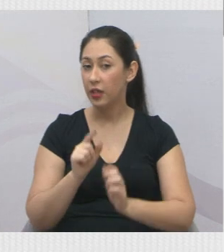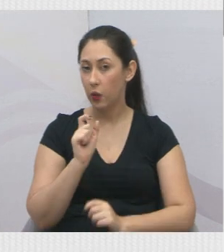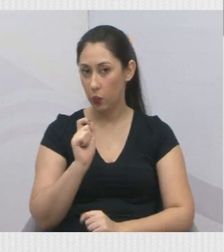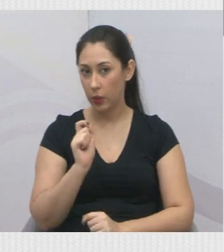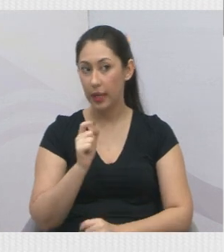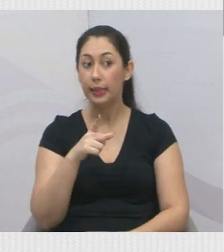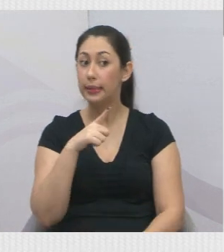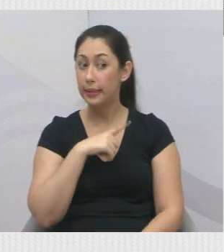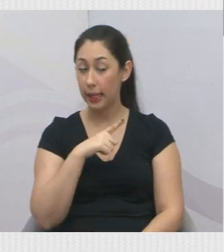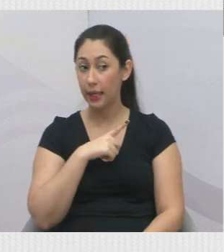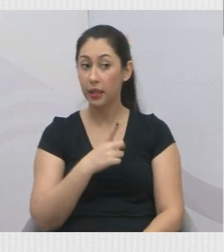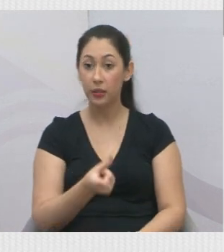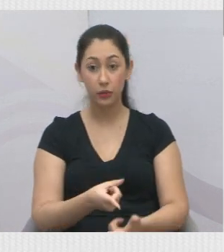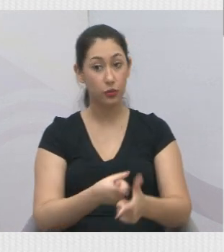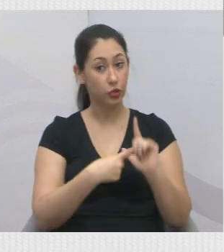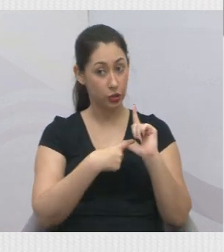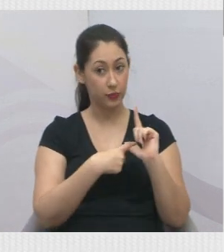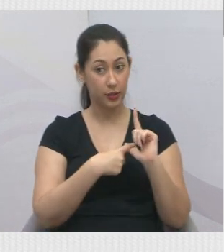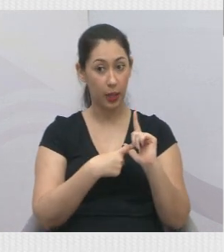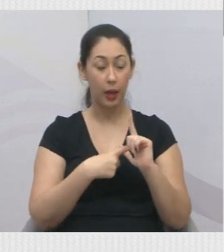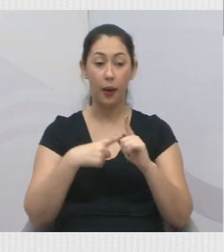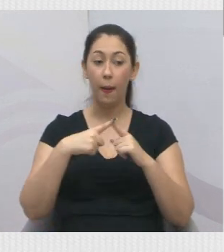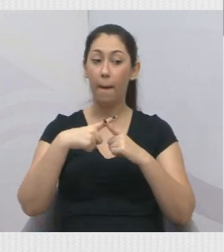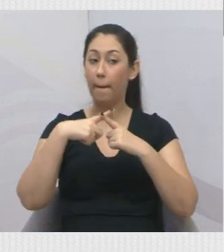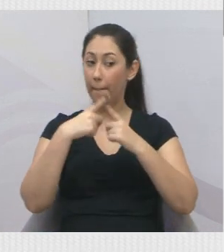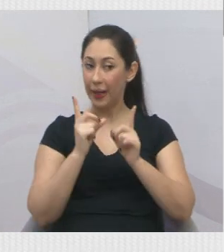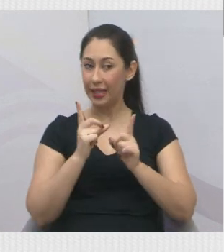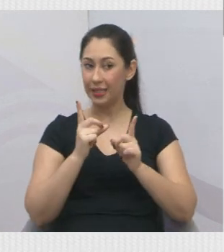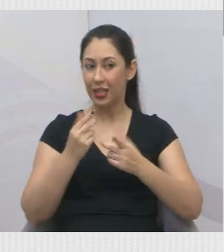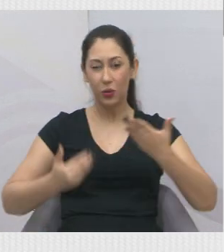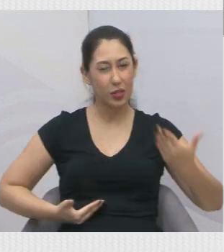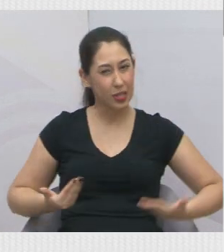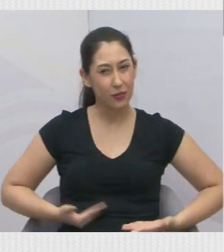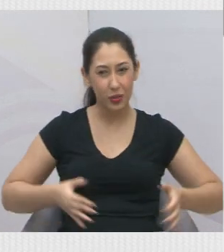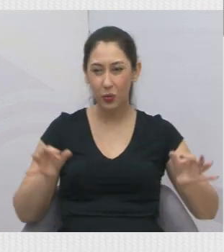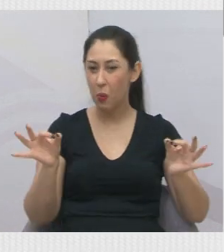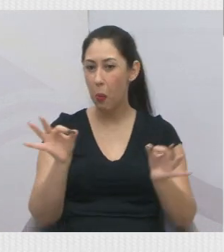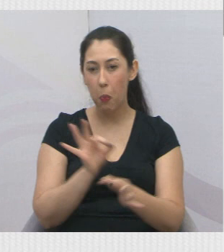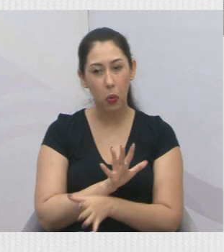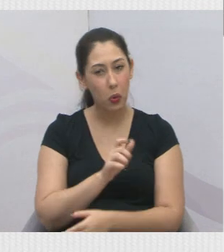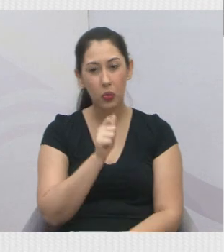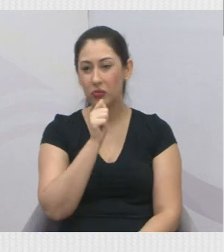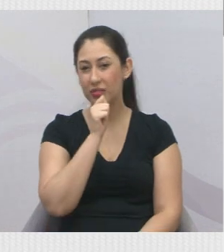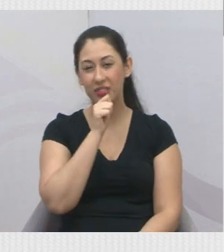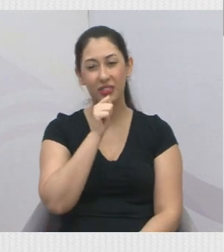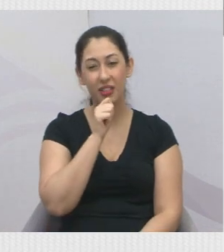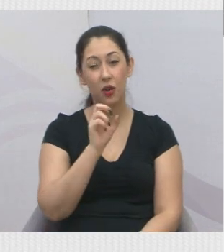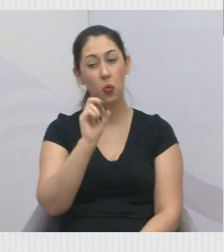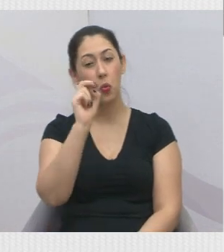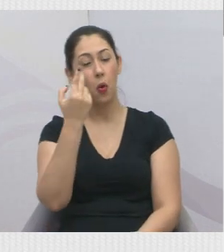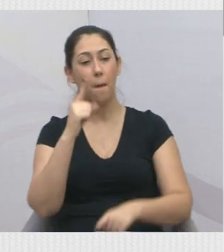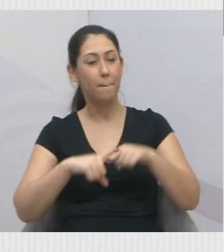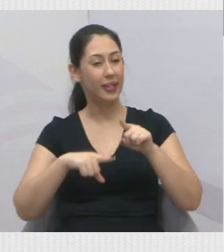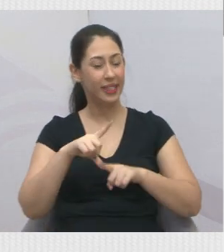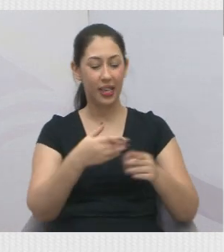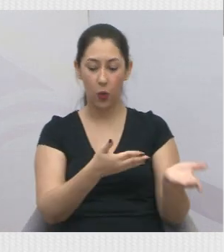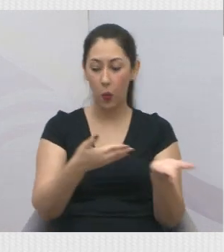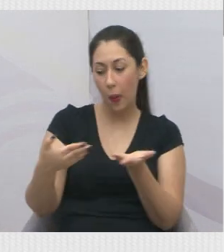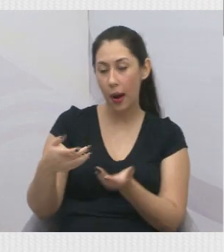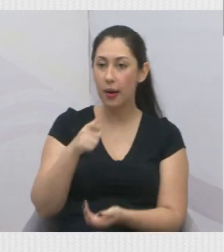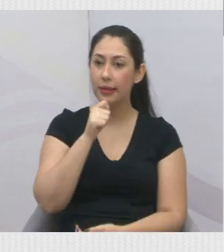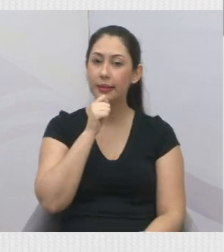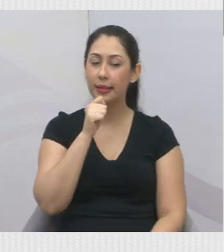empenho, mas ainda não foi prestado o serviço na sua integridade ou não foi entregue também o